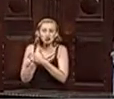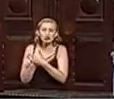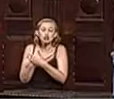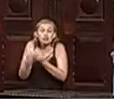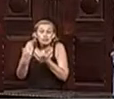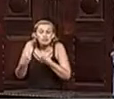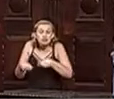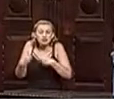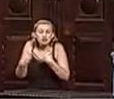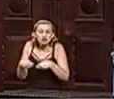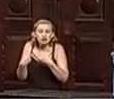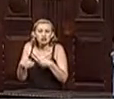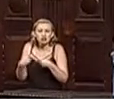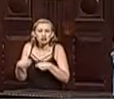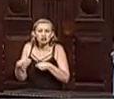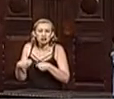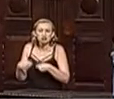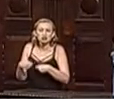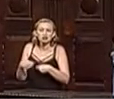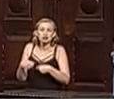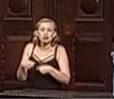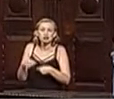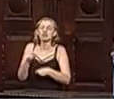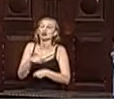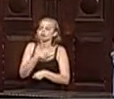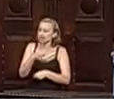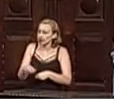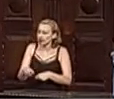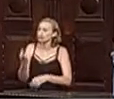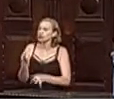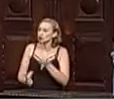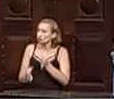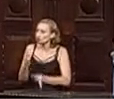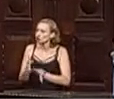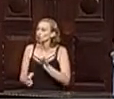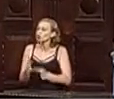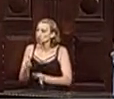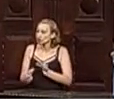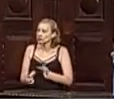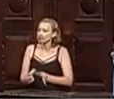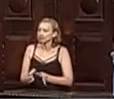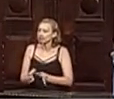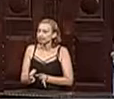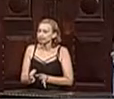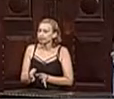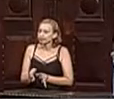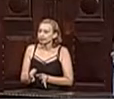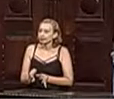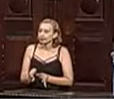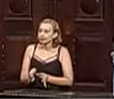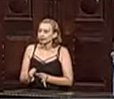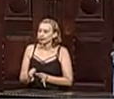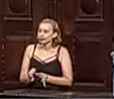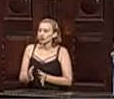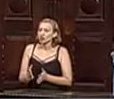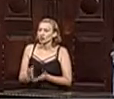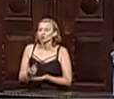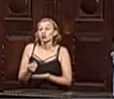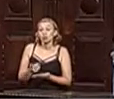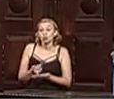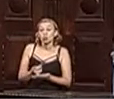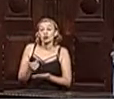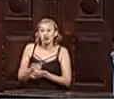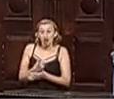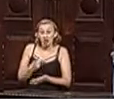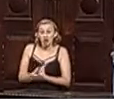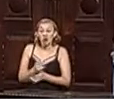precisam ser cancelados pela Justiça, terem sido levados em consideração numa proclamação inadequada do